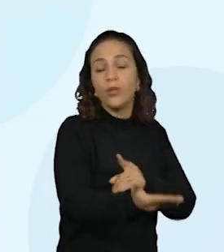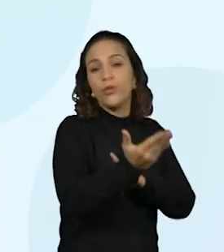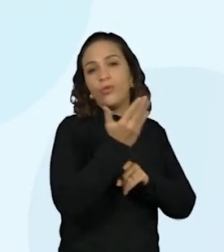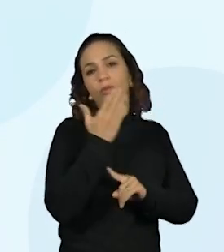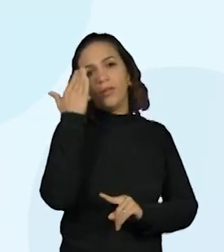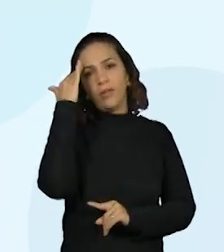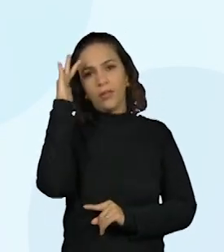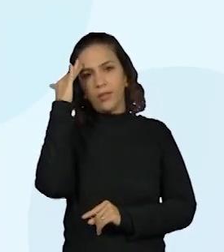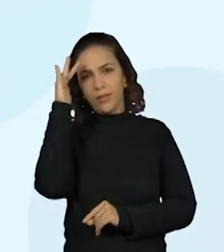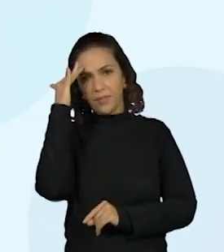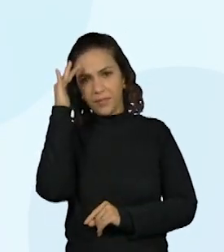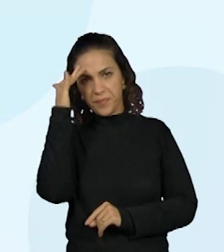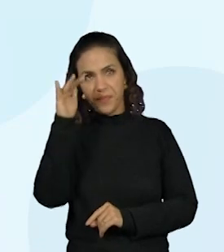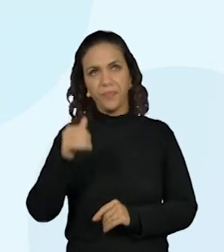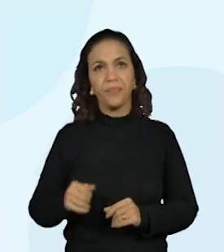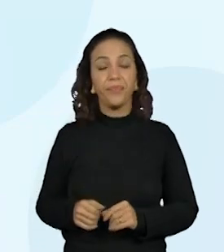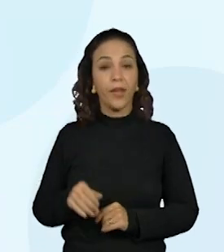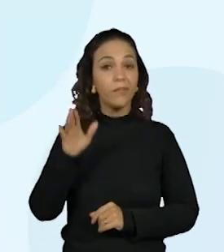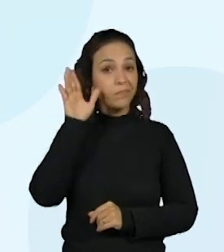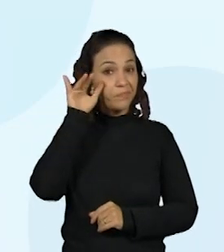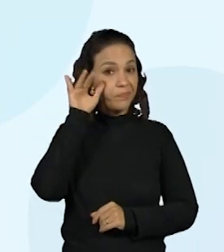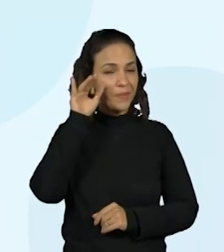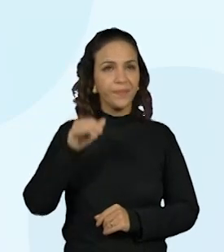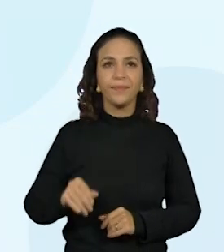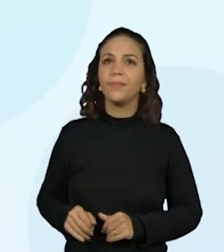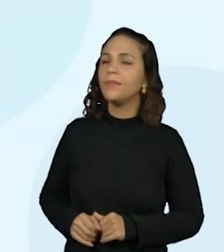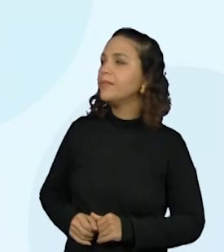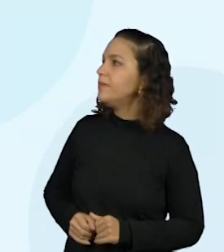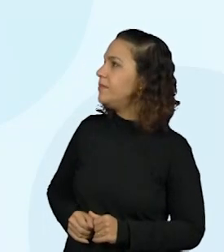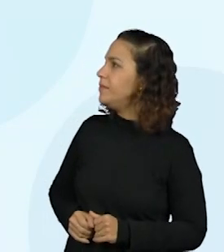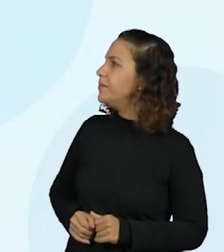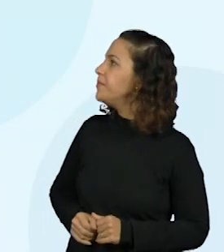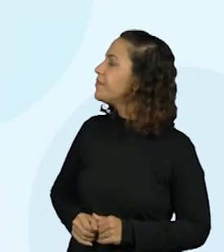entender. Observem.